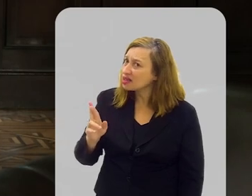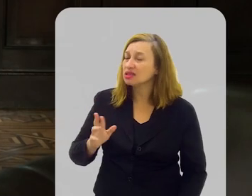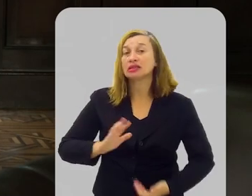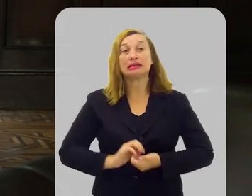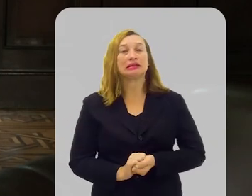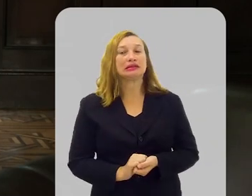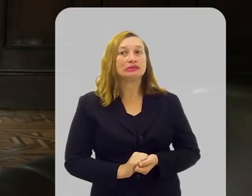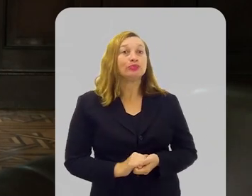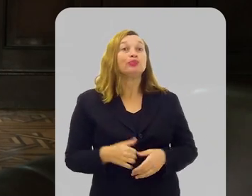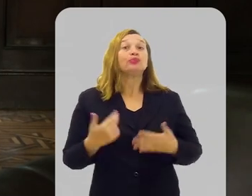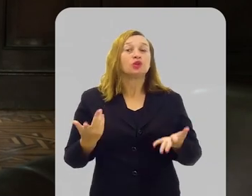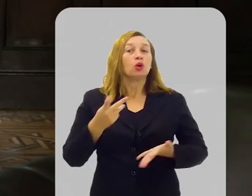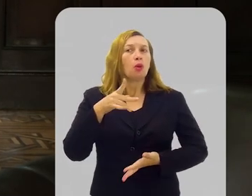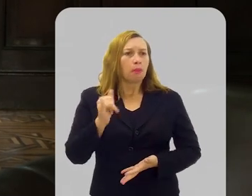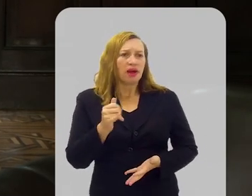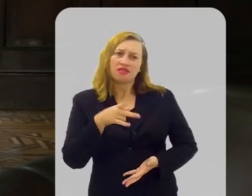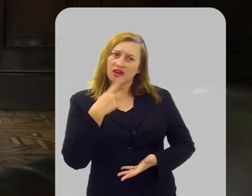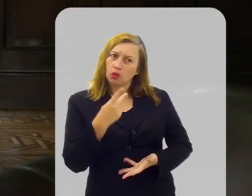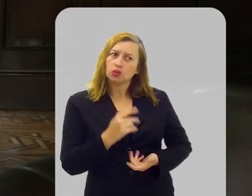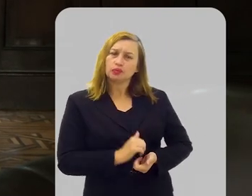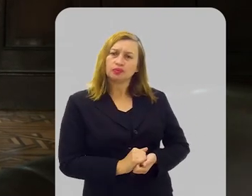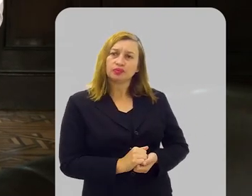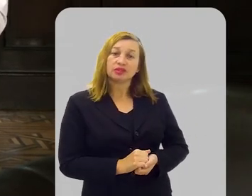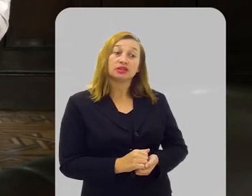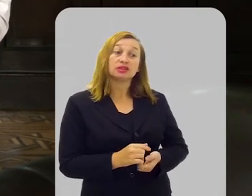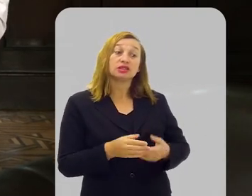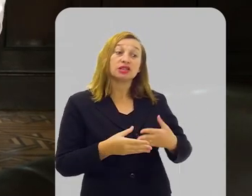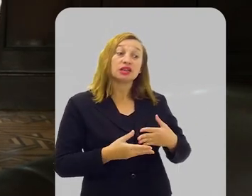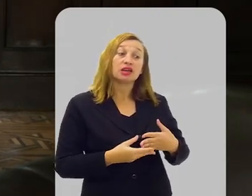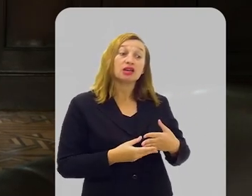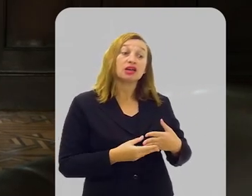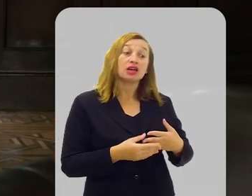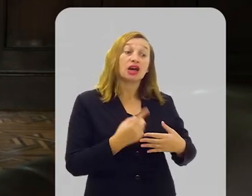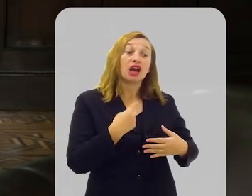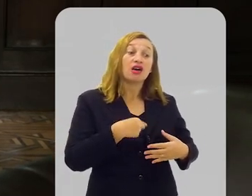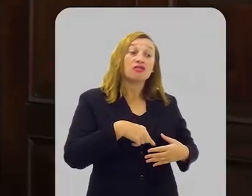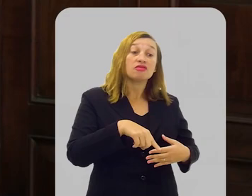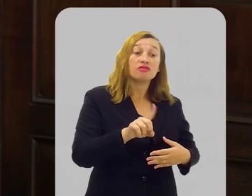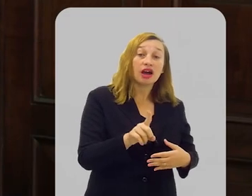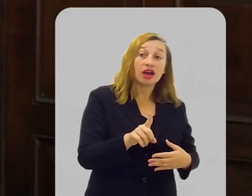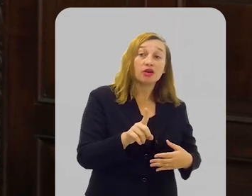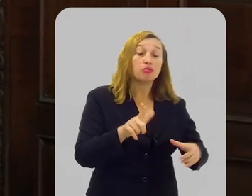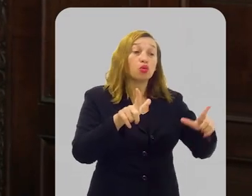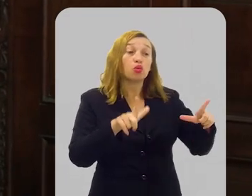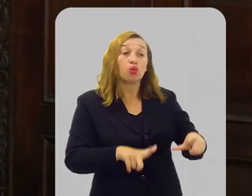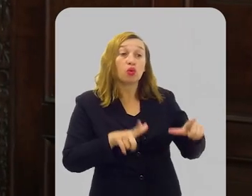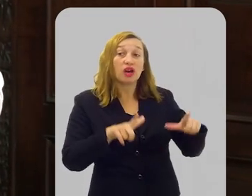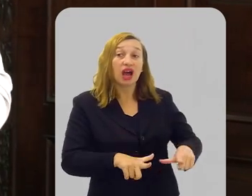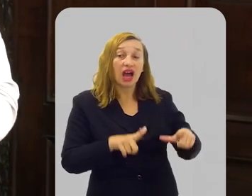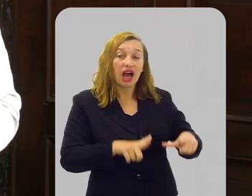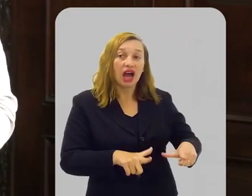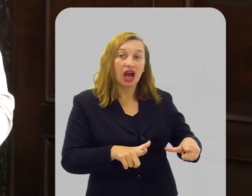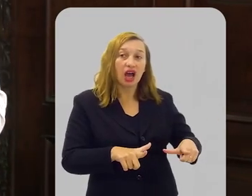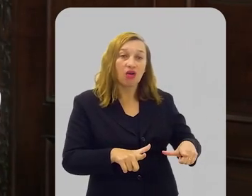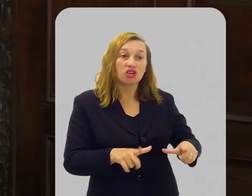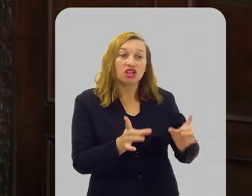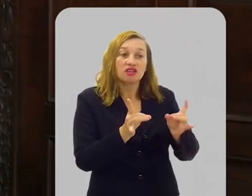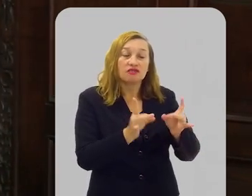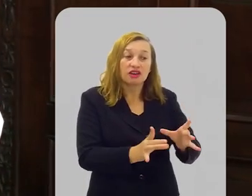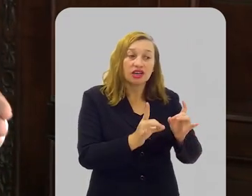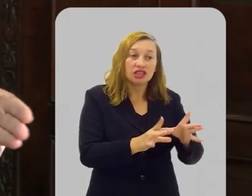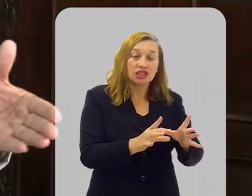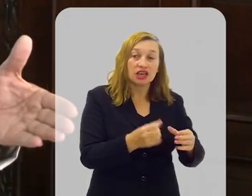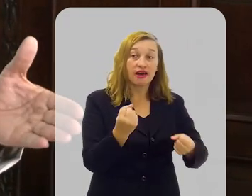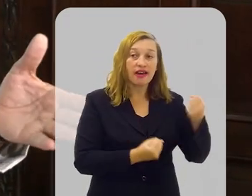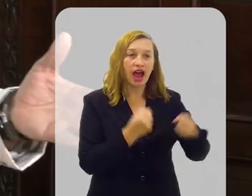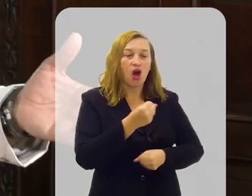dia aqui no programa. E aí, Joel, o pai falou assim, leve esse carro a um lugar onde